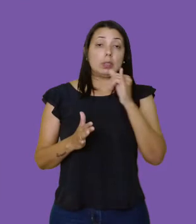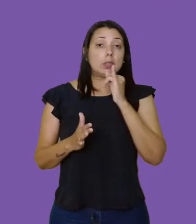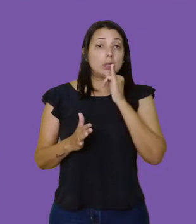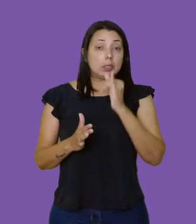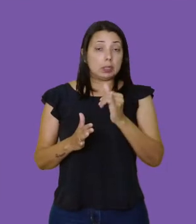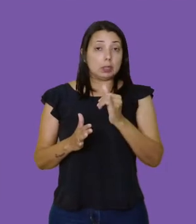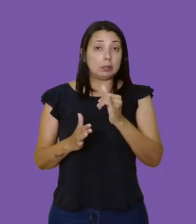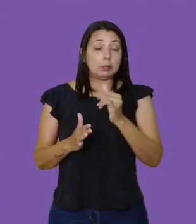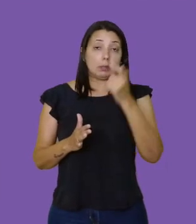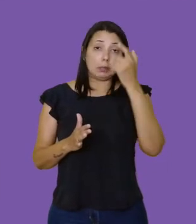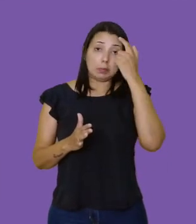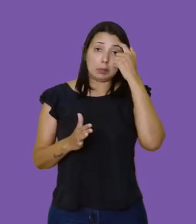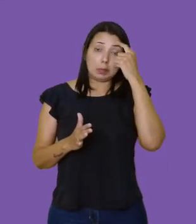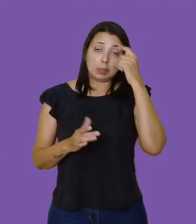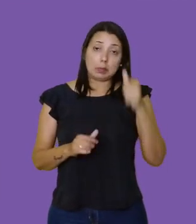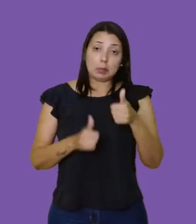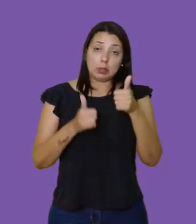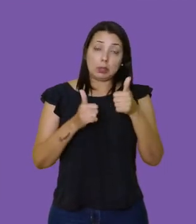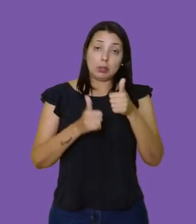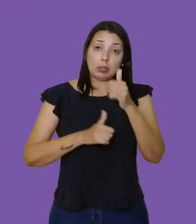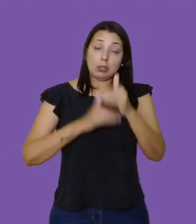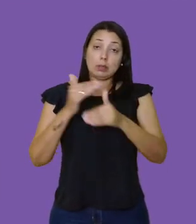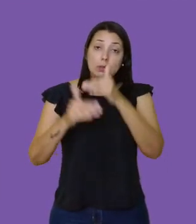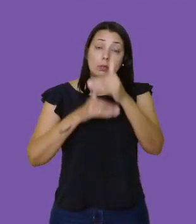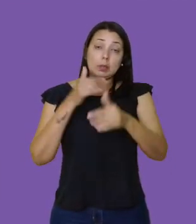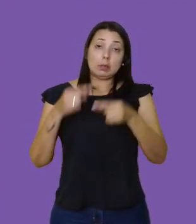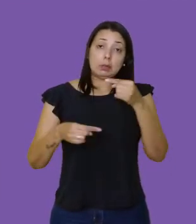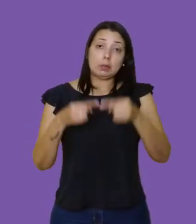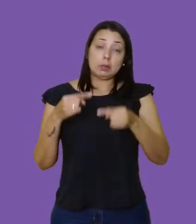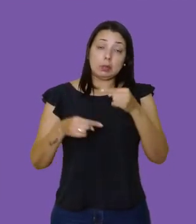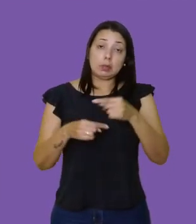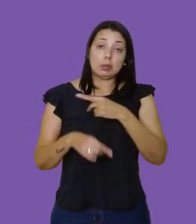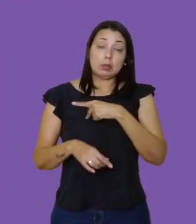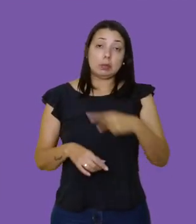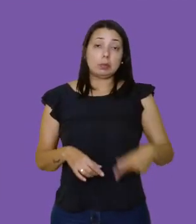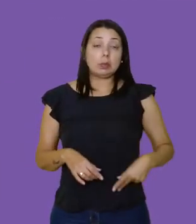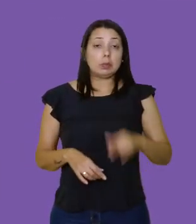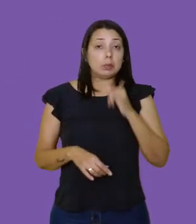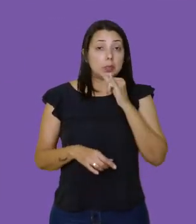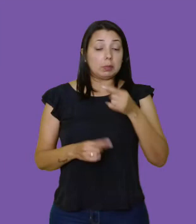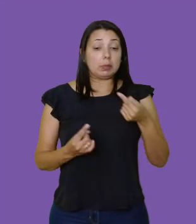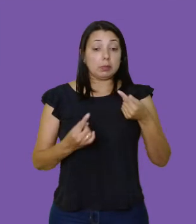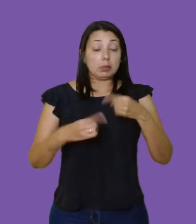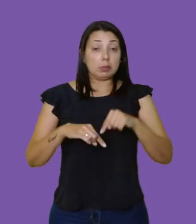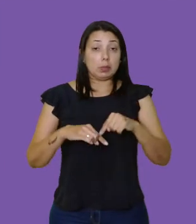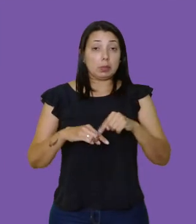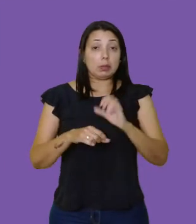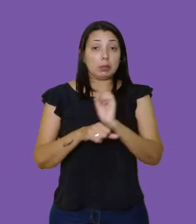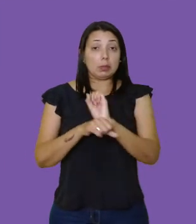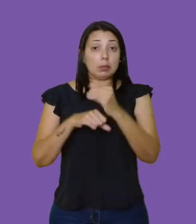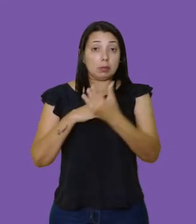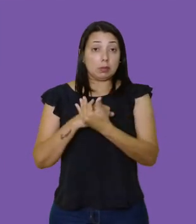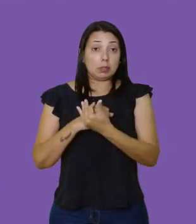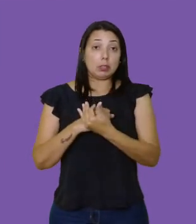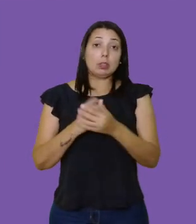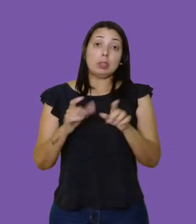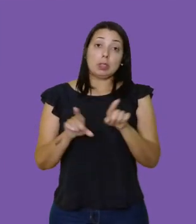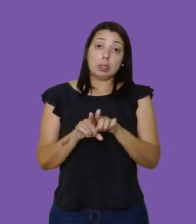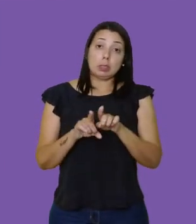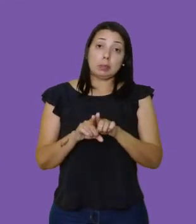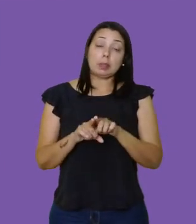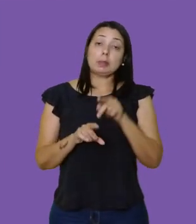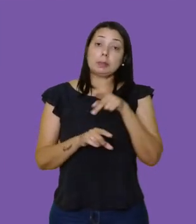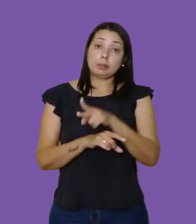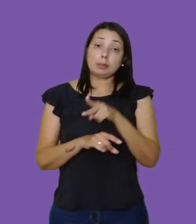gente pensar no melhor desenvolvimento de políticas públicas. Estamos vendo isso, por exemplo, no enfrentamento da Covid-19. Por outro lado, cada